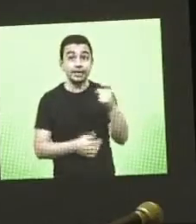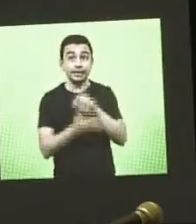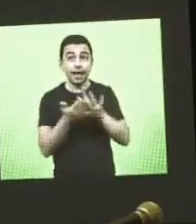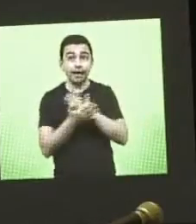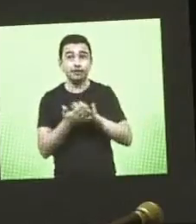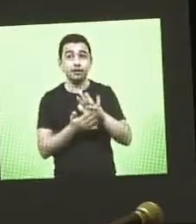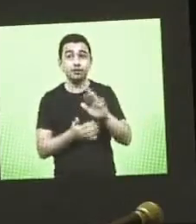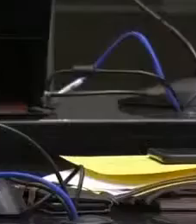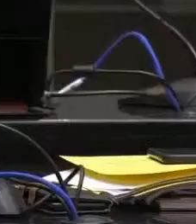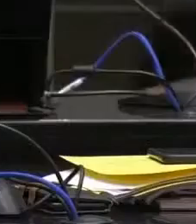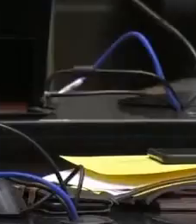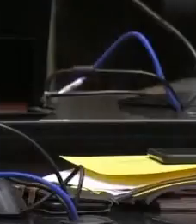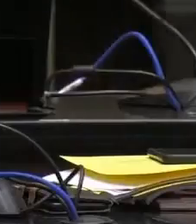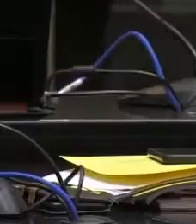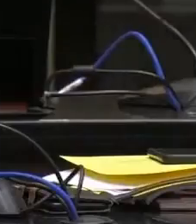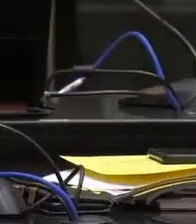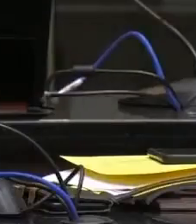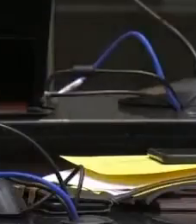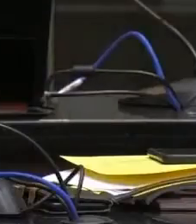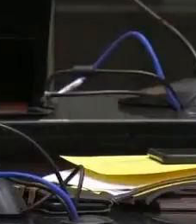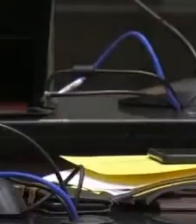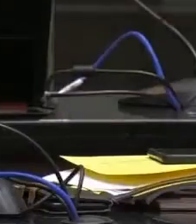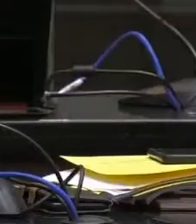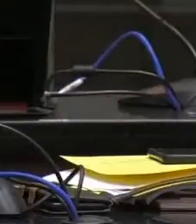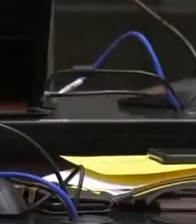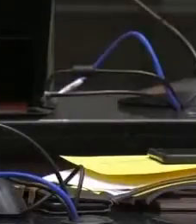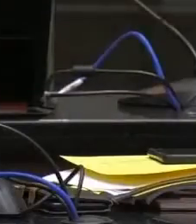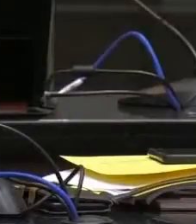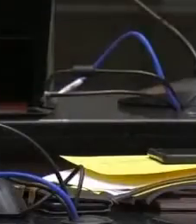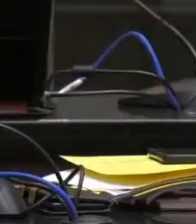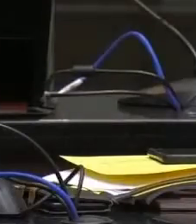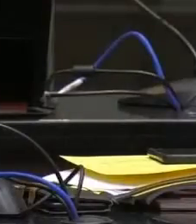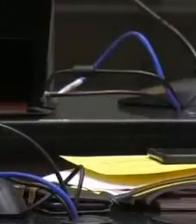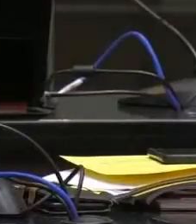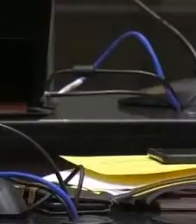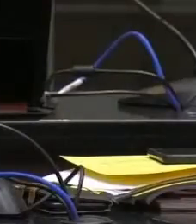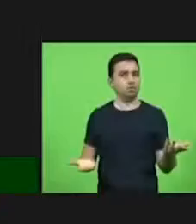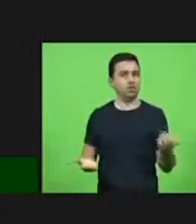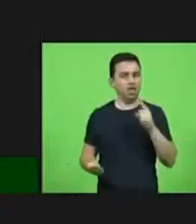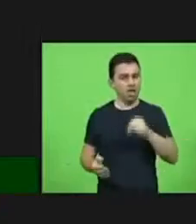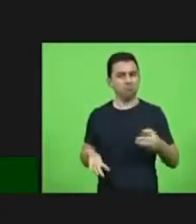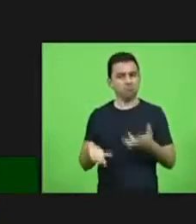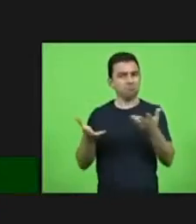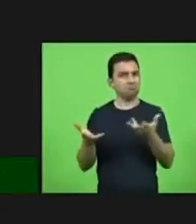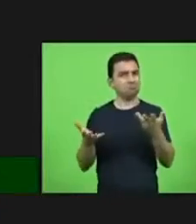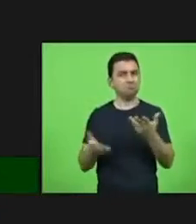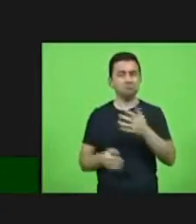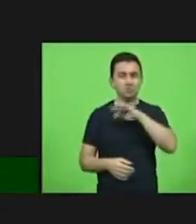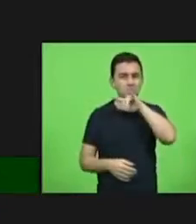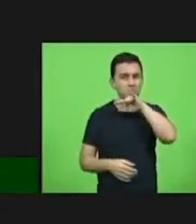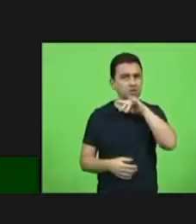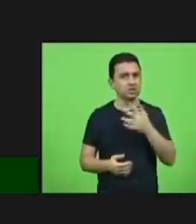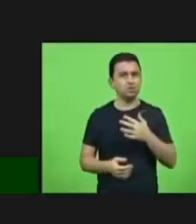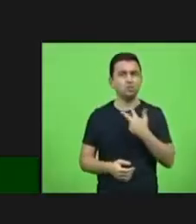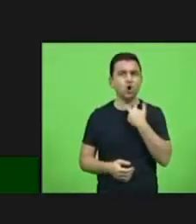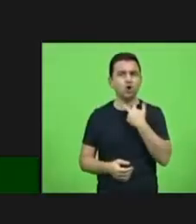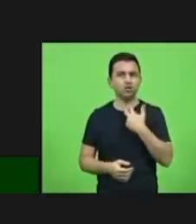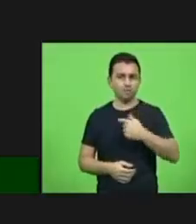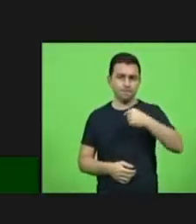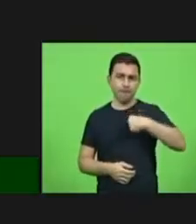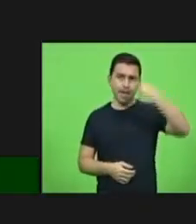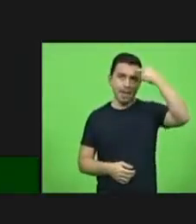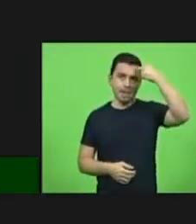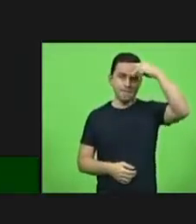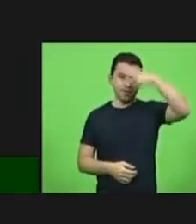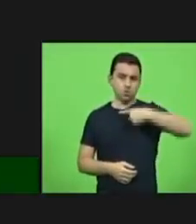travando a tramitação por não concordar com a proposta de educação domiciliar. Eu não quero pessoalizar nada aqui. Eu